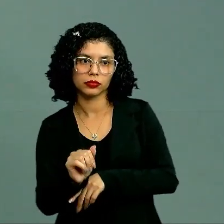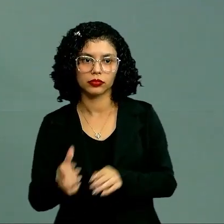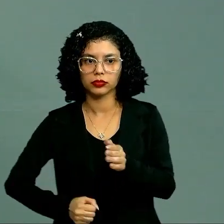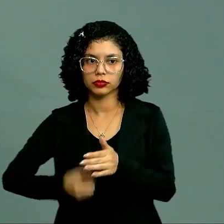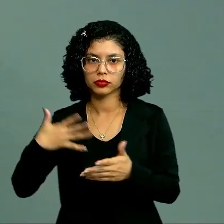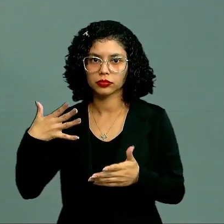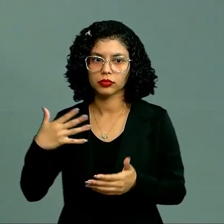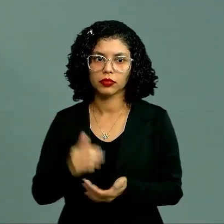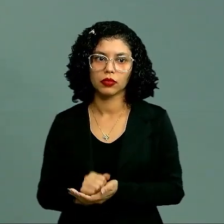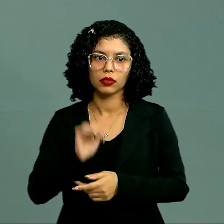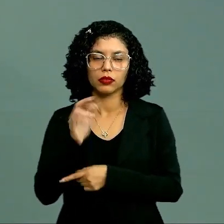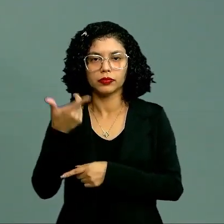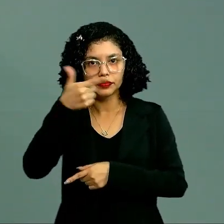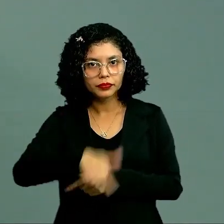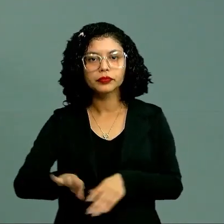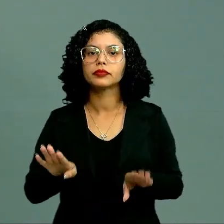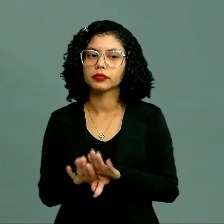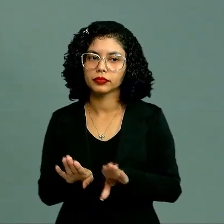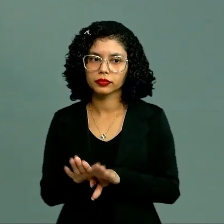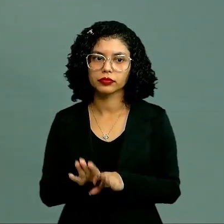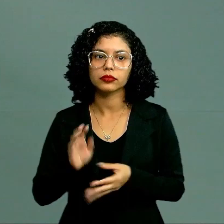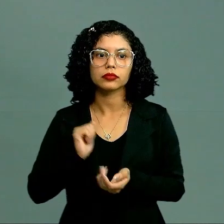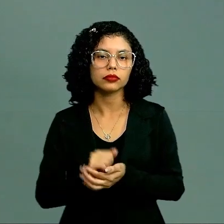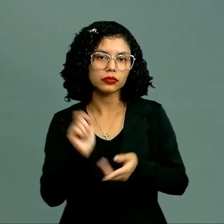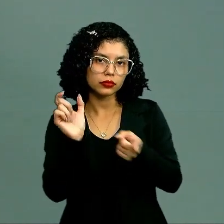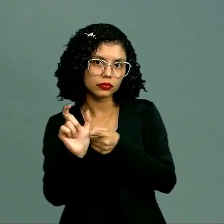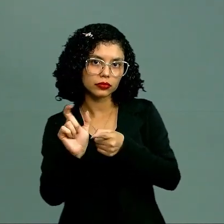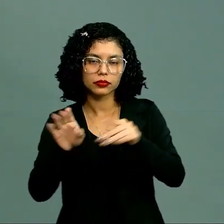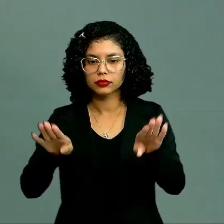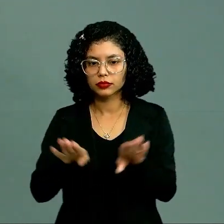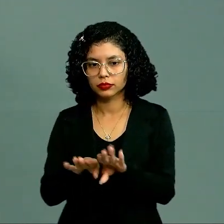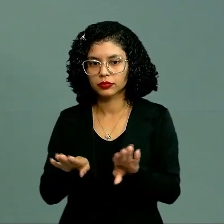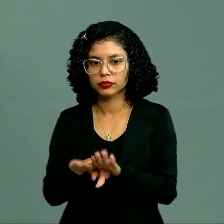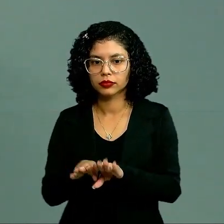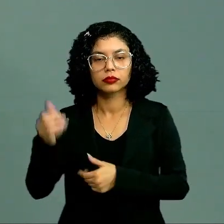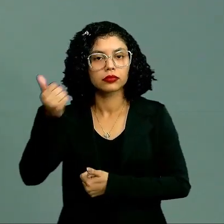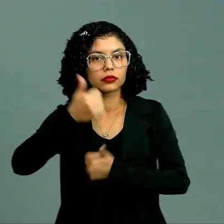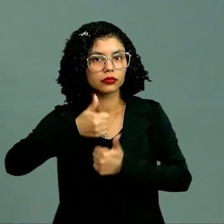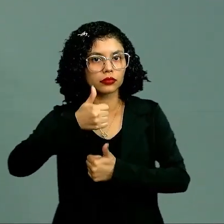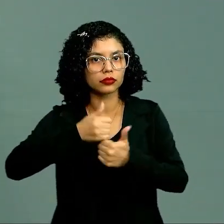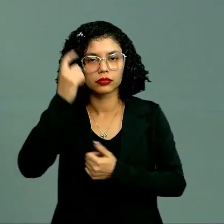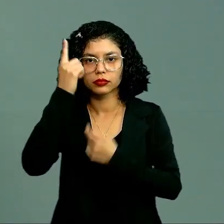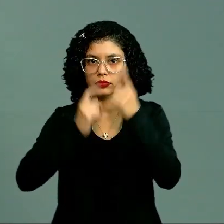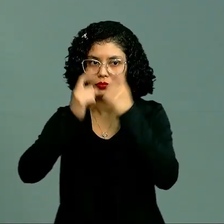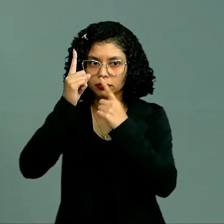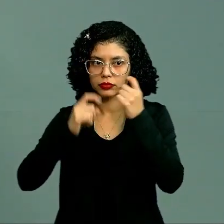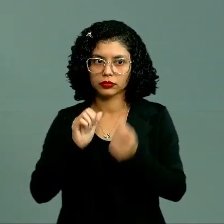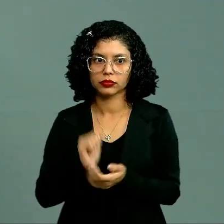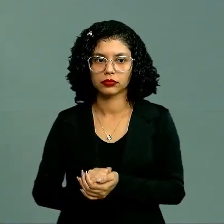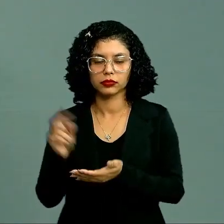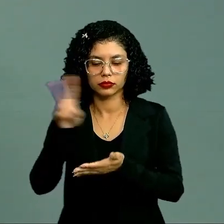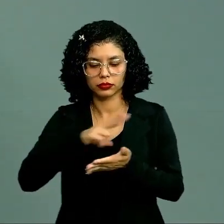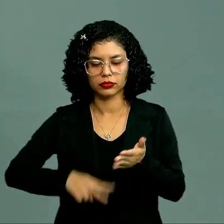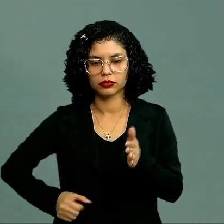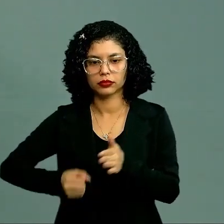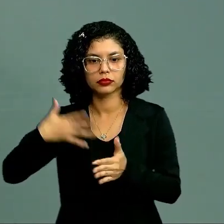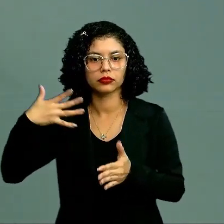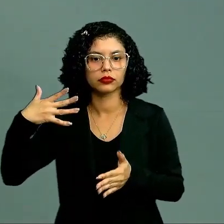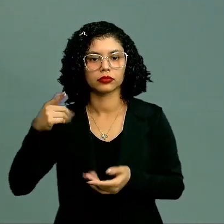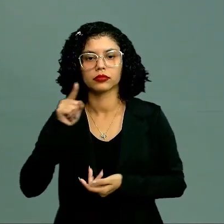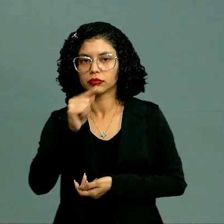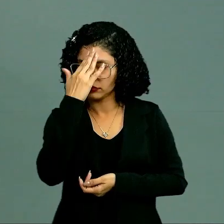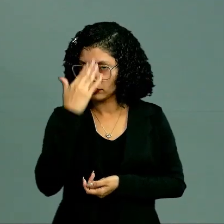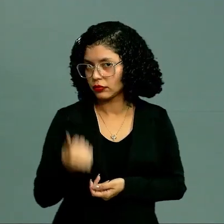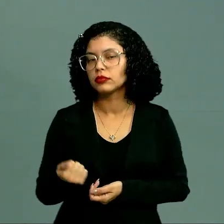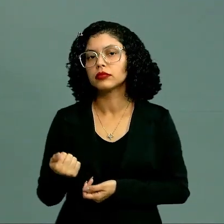leem muito. Revisores também. Essa palavra também, ela substitui a expressão leem muito. Porque você sabe